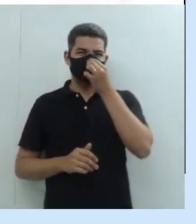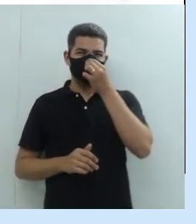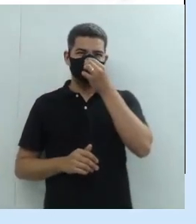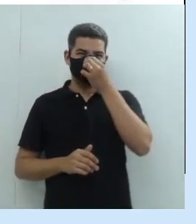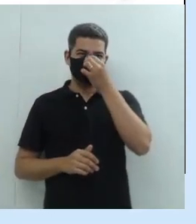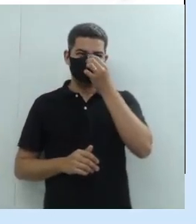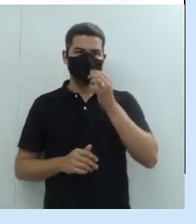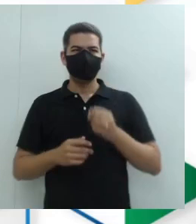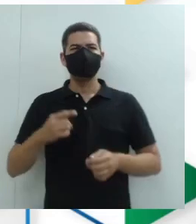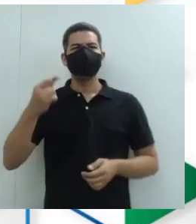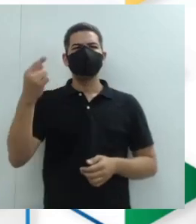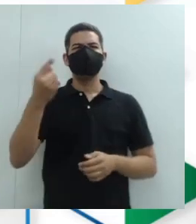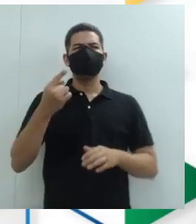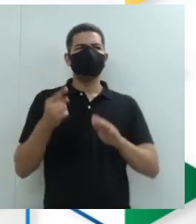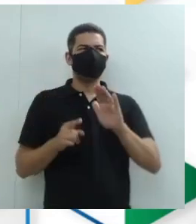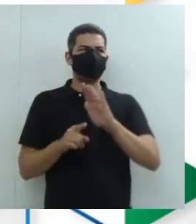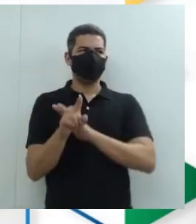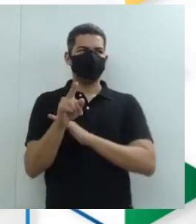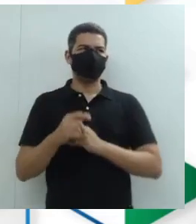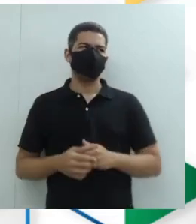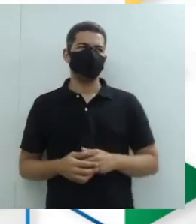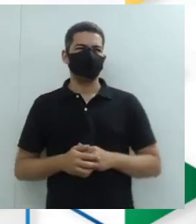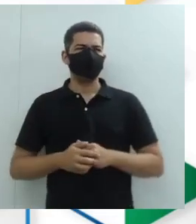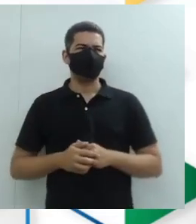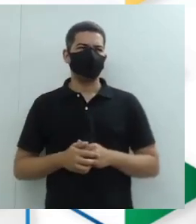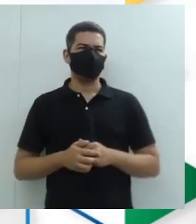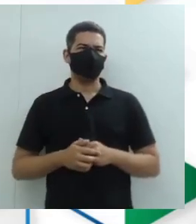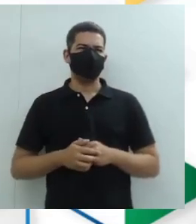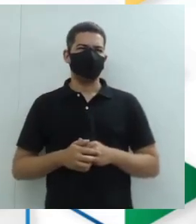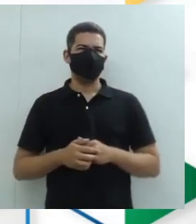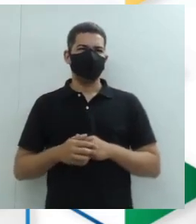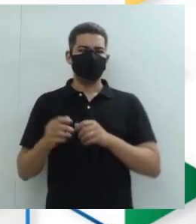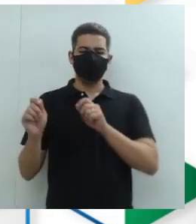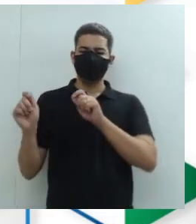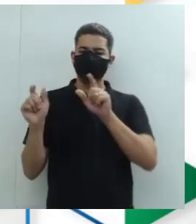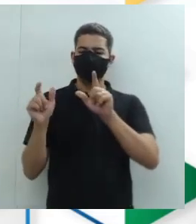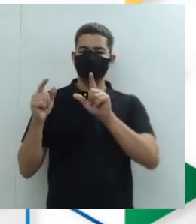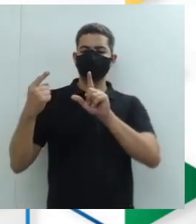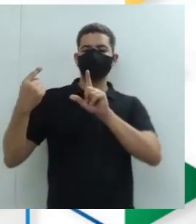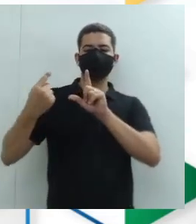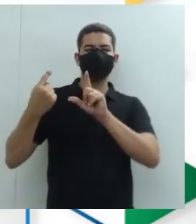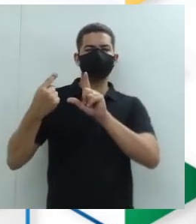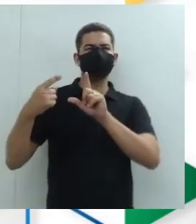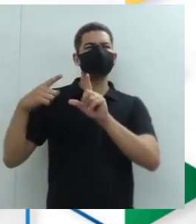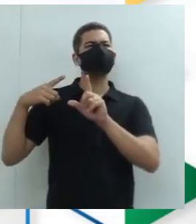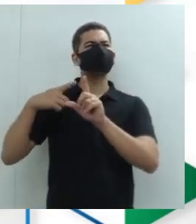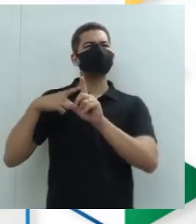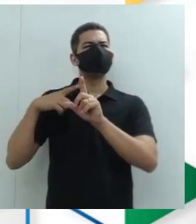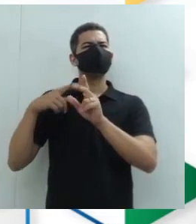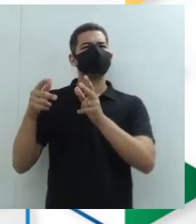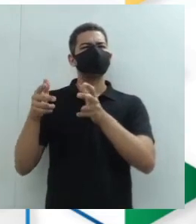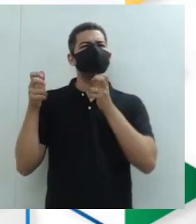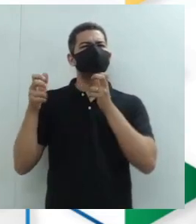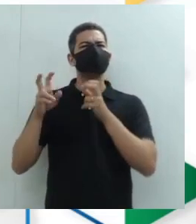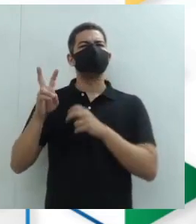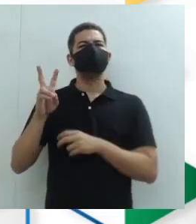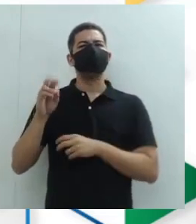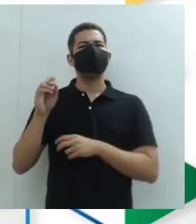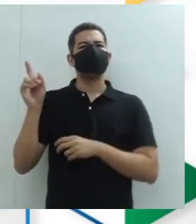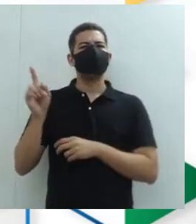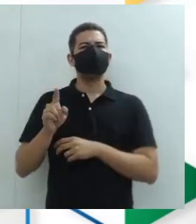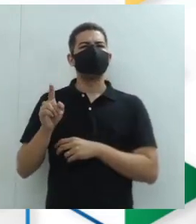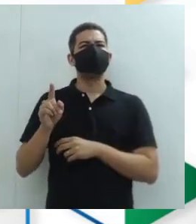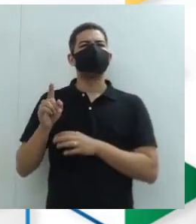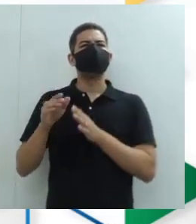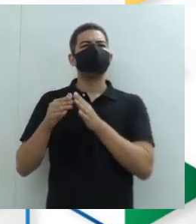Veja só, a primeira pergunta é a seguinte. No primeiro quadrinho, é possível perceber que a avó pediu alguma coisa